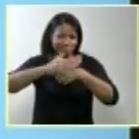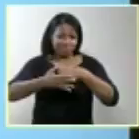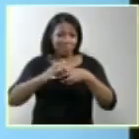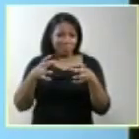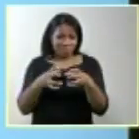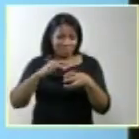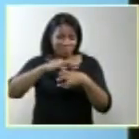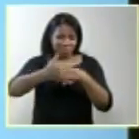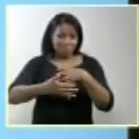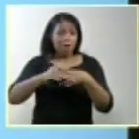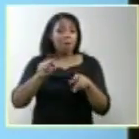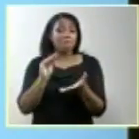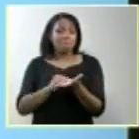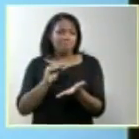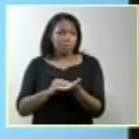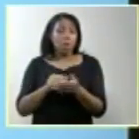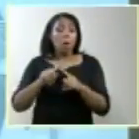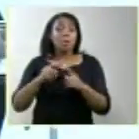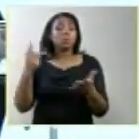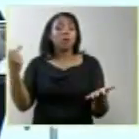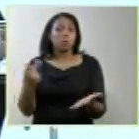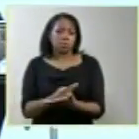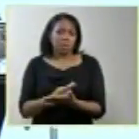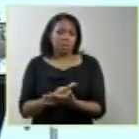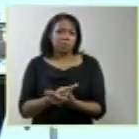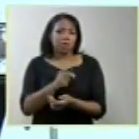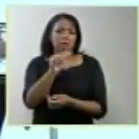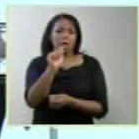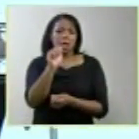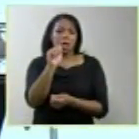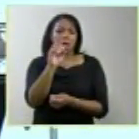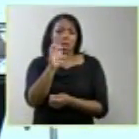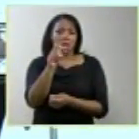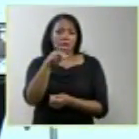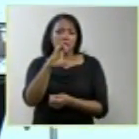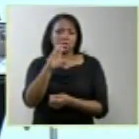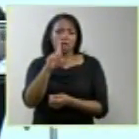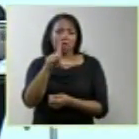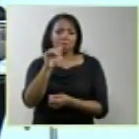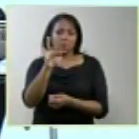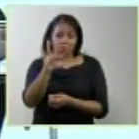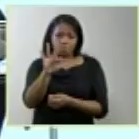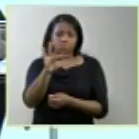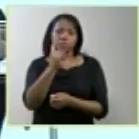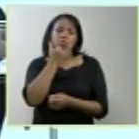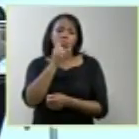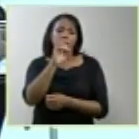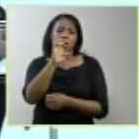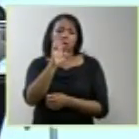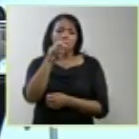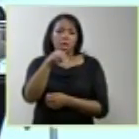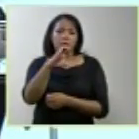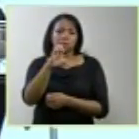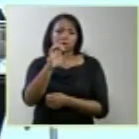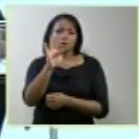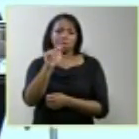e ponte rudimentar. Por que que acontece a anencefalia? Ela pode acontecer com um defeito isolado, ou seja, a pessoa ter unicamente